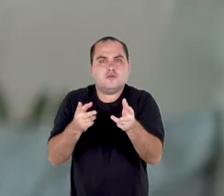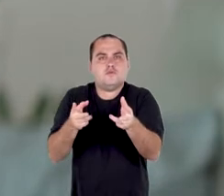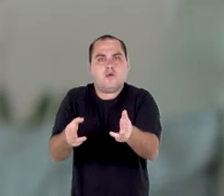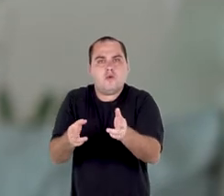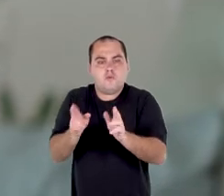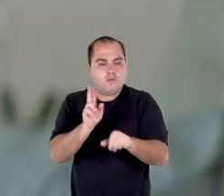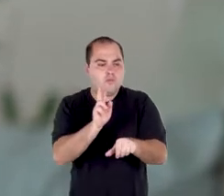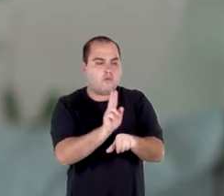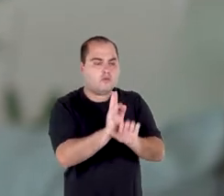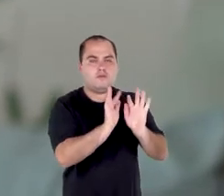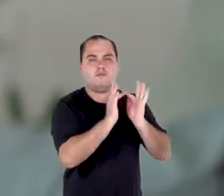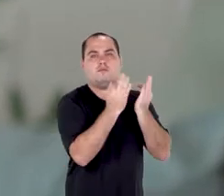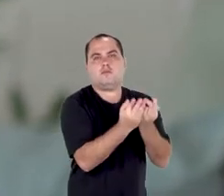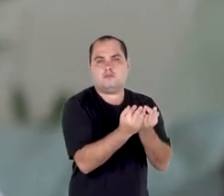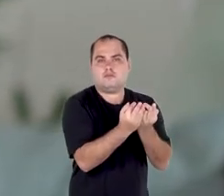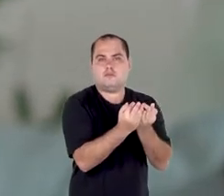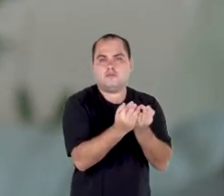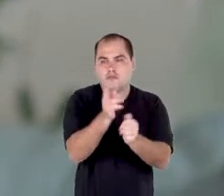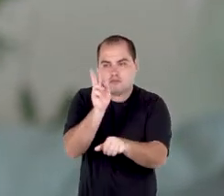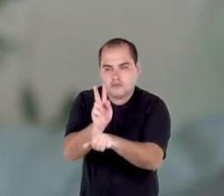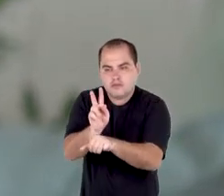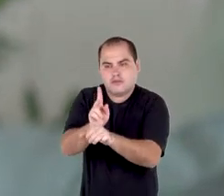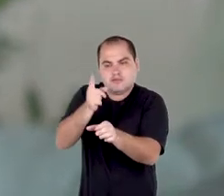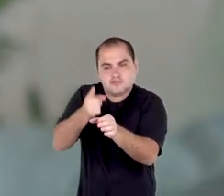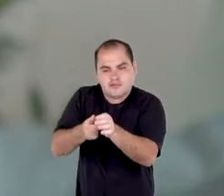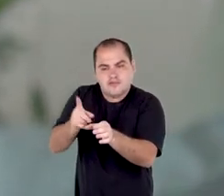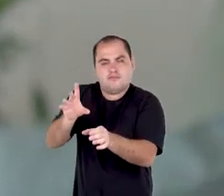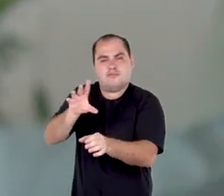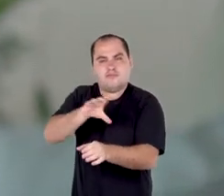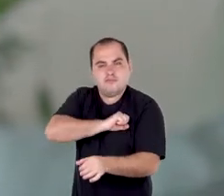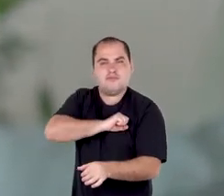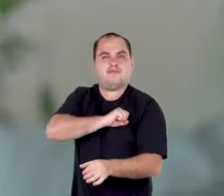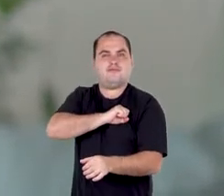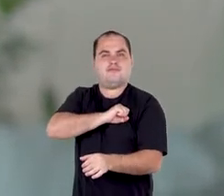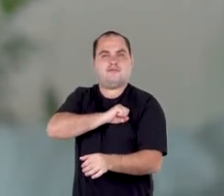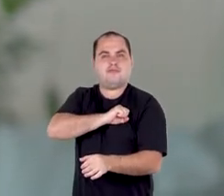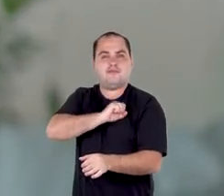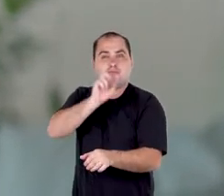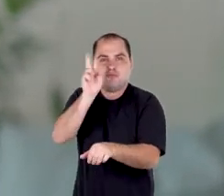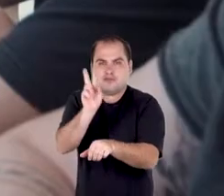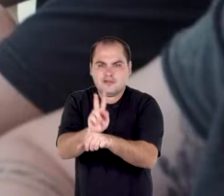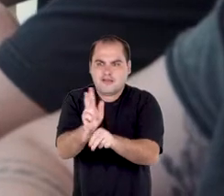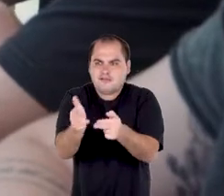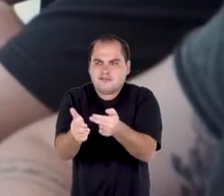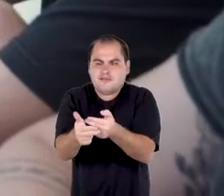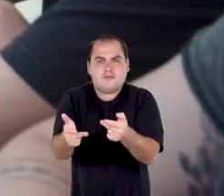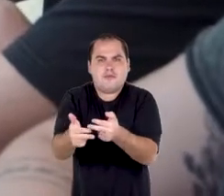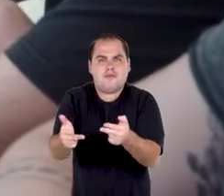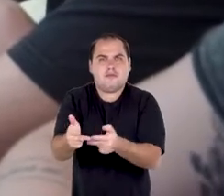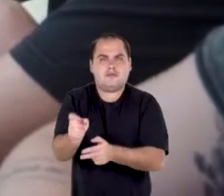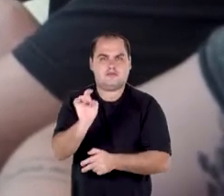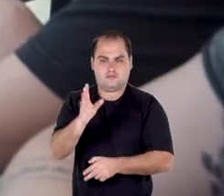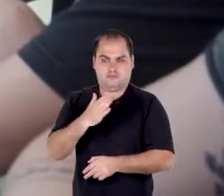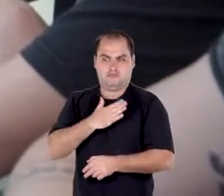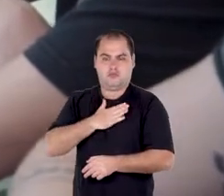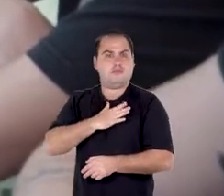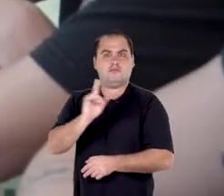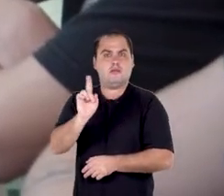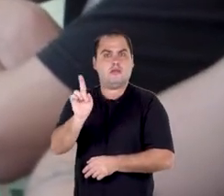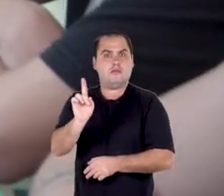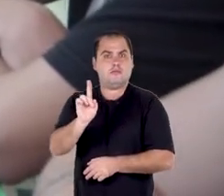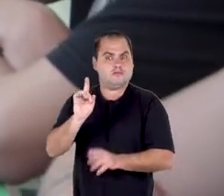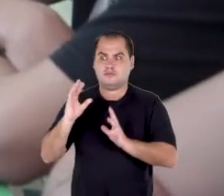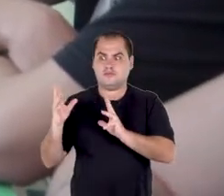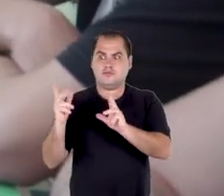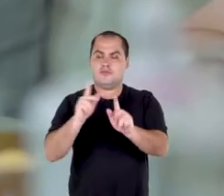nossa cidade como a gente cuida da nossa família. Cuidar da nossa cidade com amor. Cuidar de algo que não é só nosso,